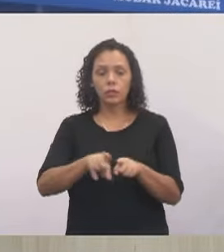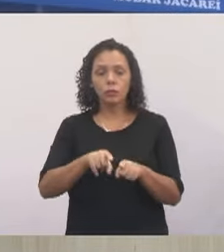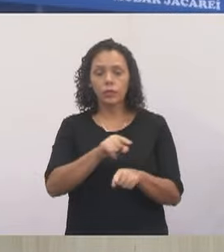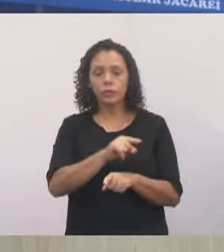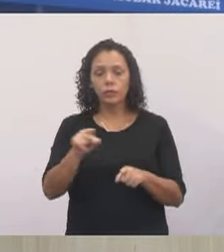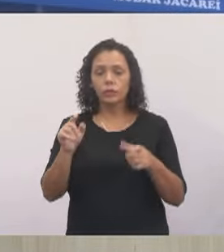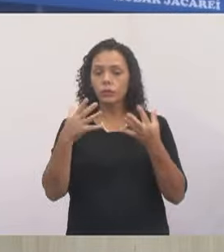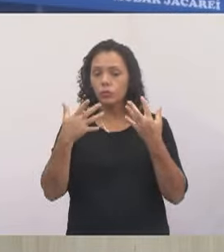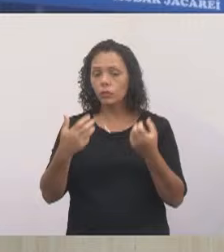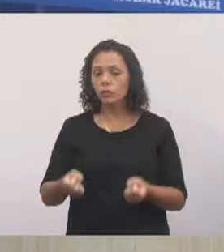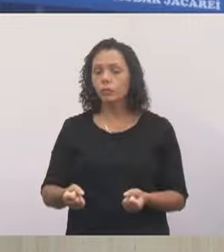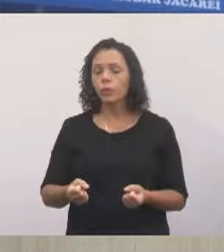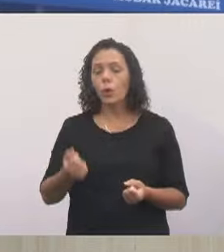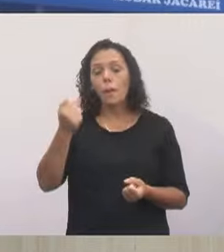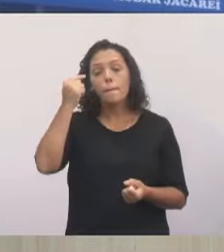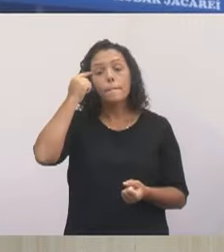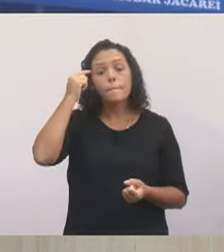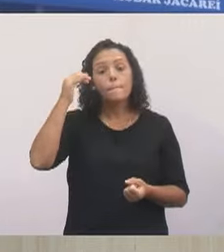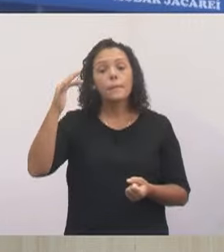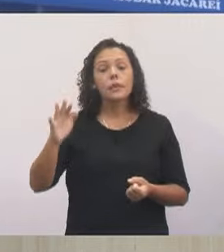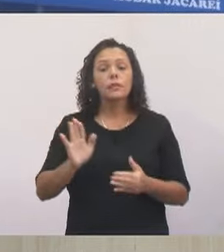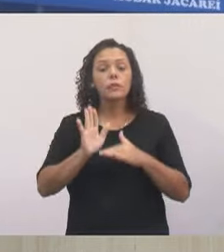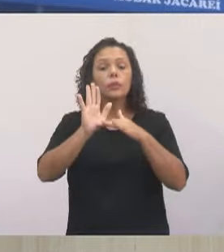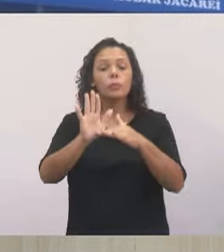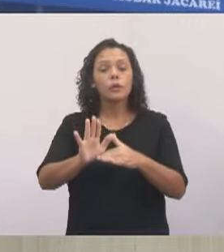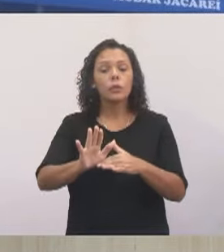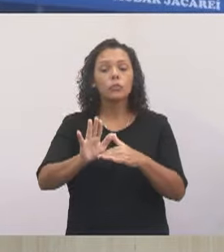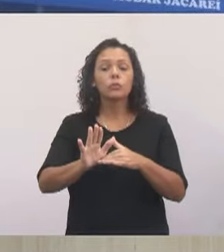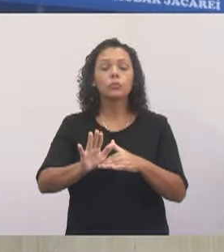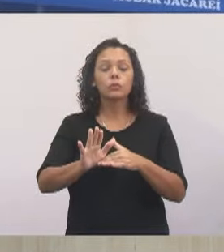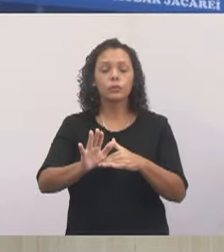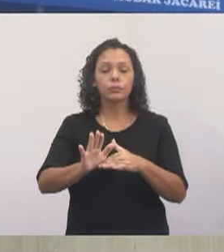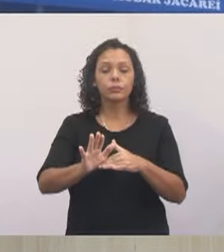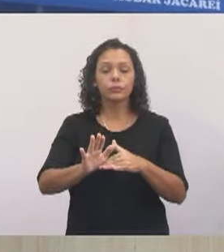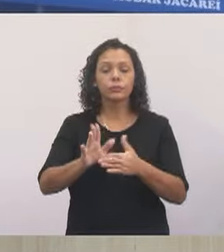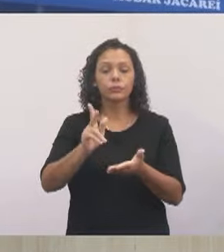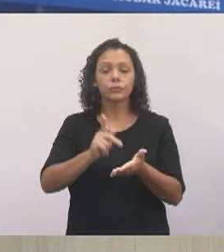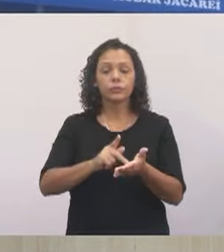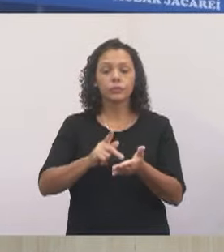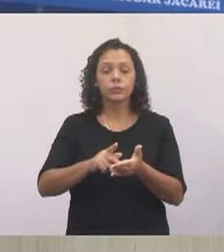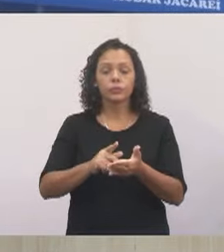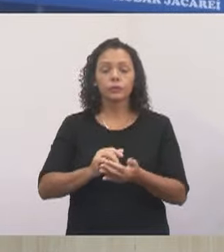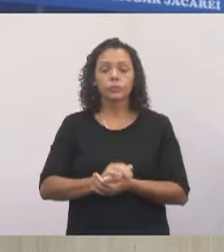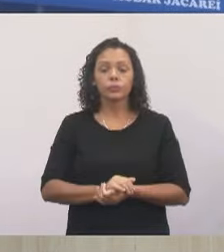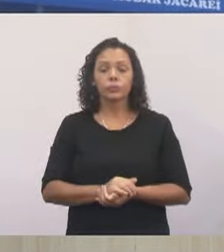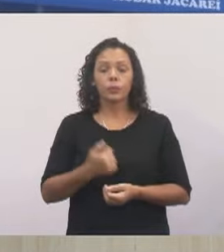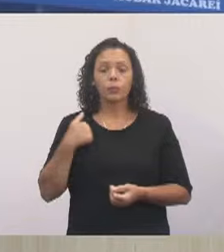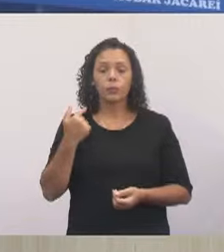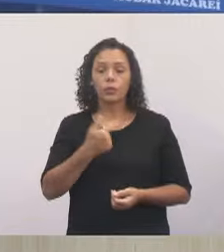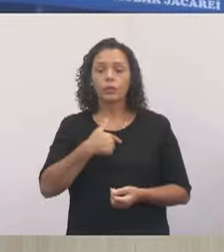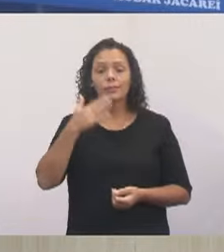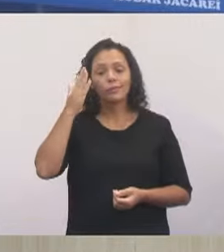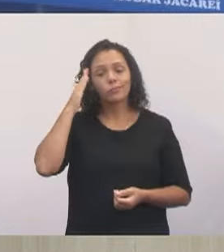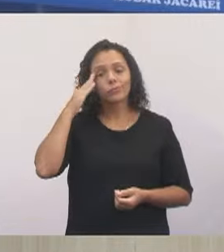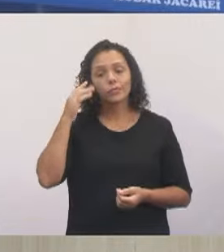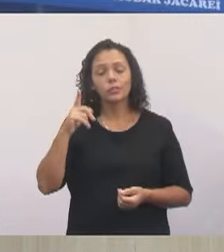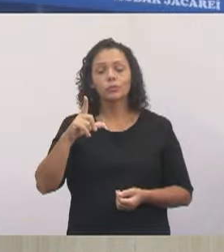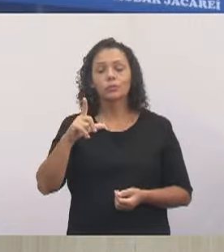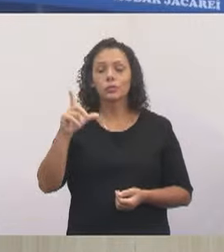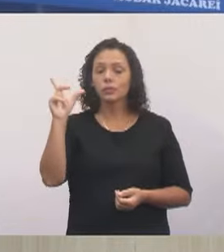vocês. Eu acho que é uma pequena ajuda que vai fazer a diferença lá no Ponte Preta. Porque a gente sabe a